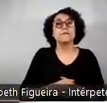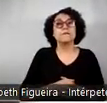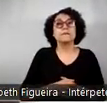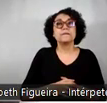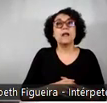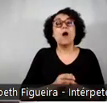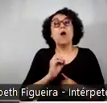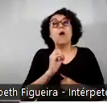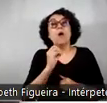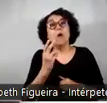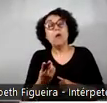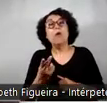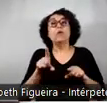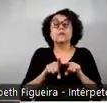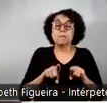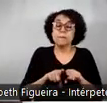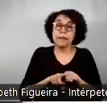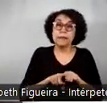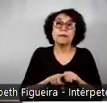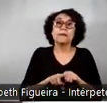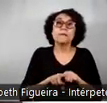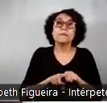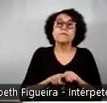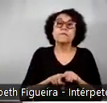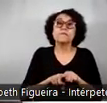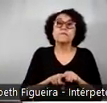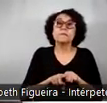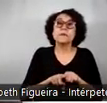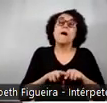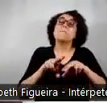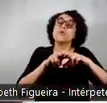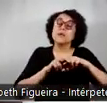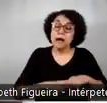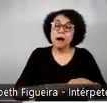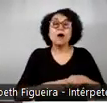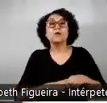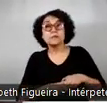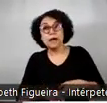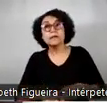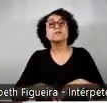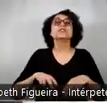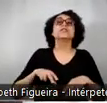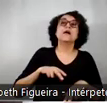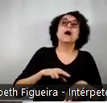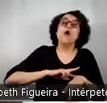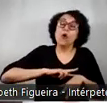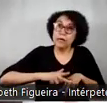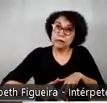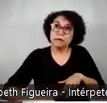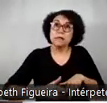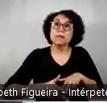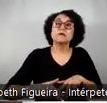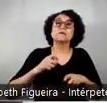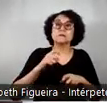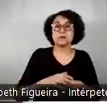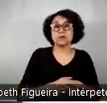também de pessoas, né, que são perseguidas por conta da sua orientação sexual, né? Então, por exemplo, a gente tem países, né,